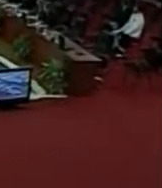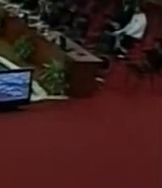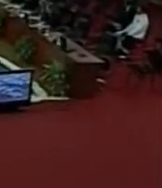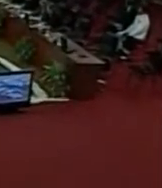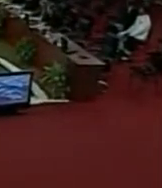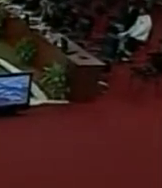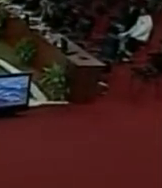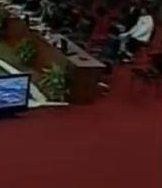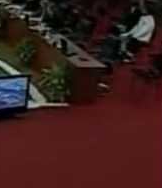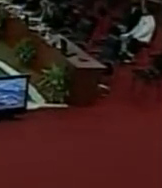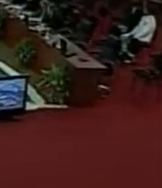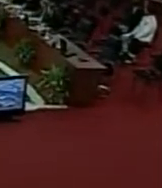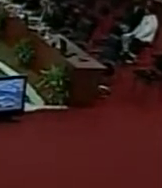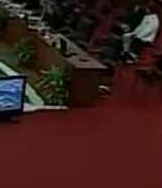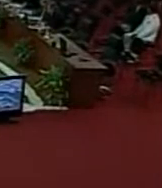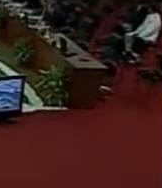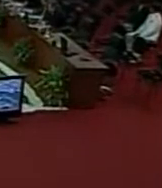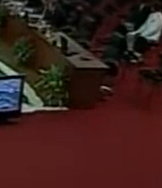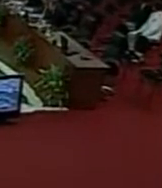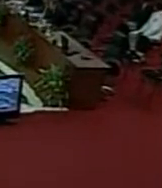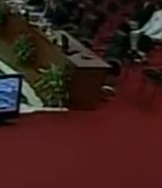CELAC.